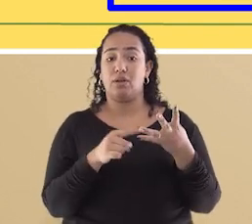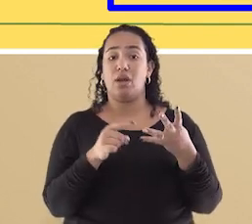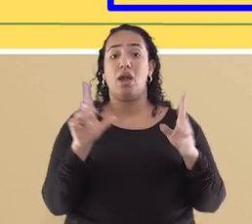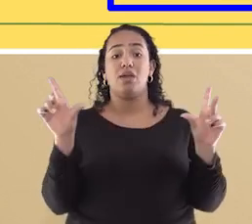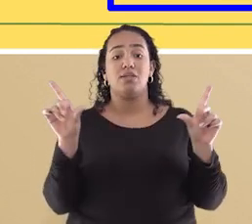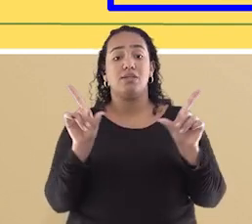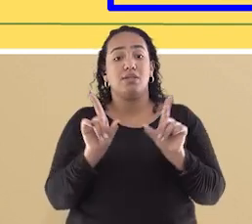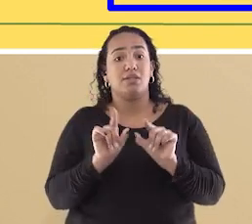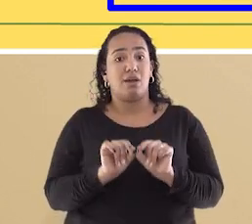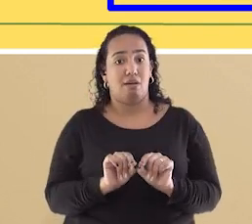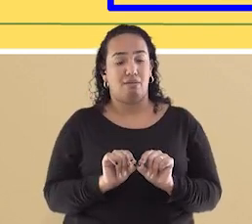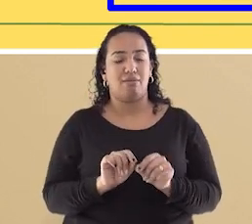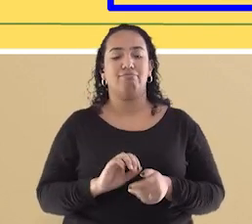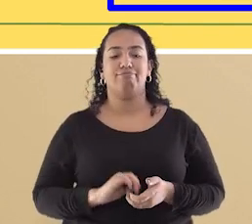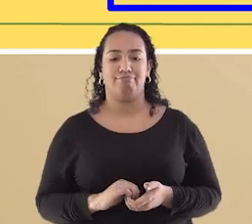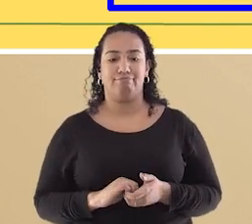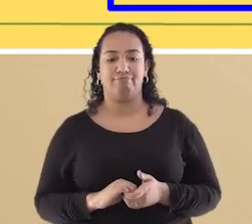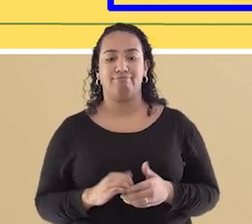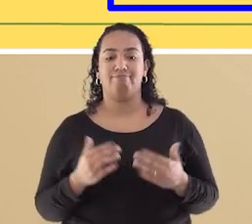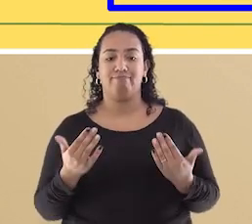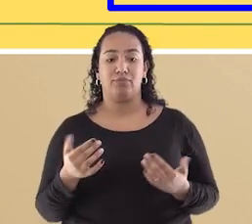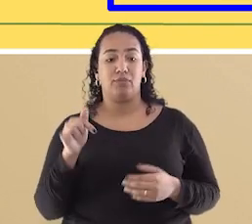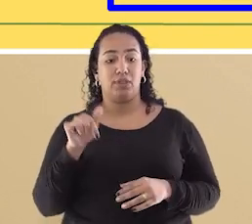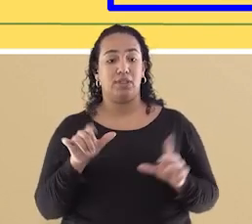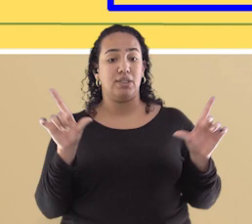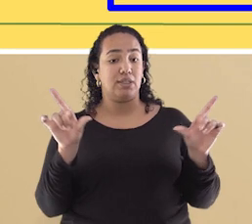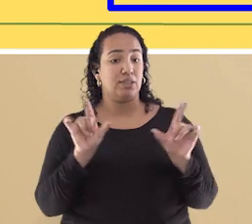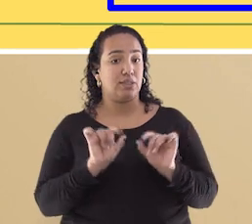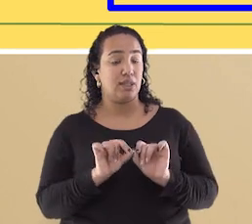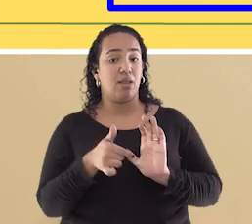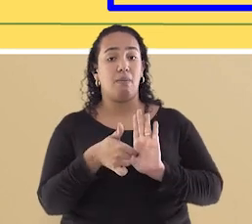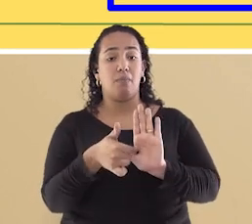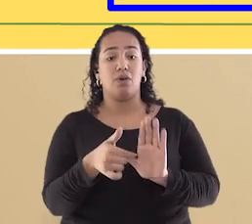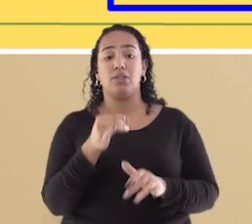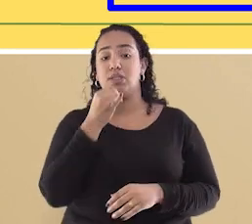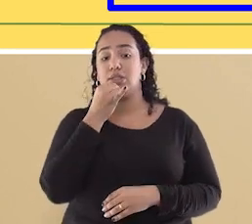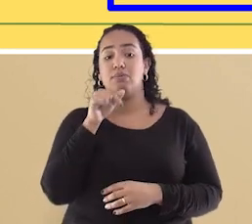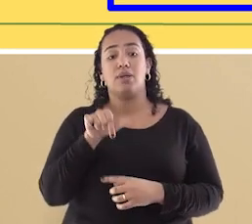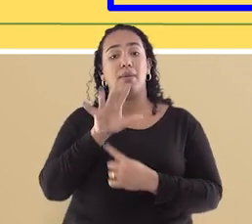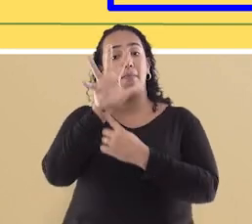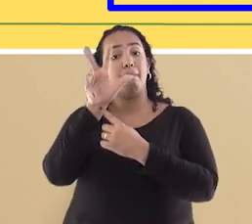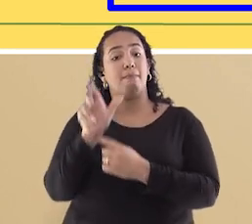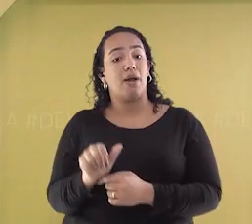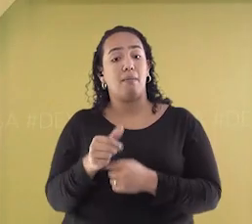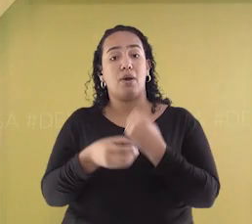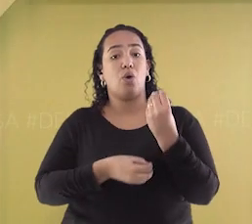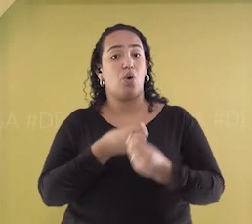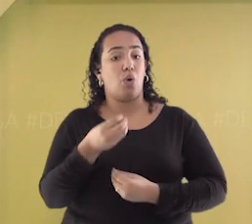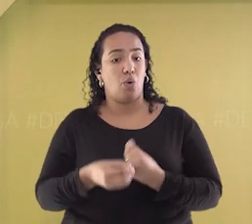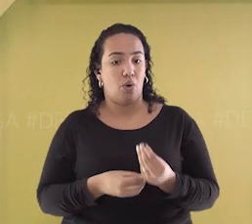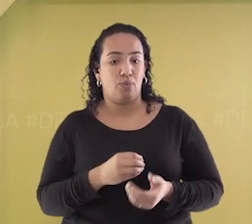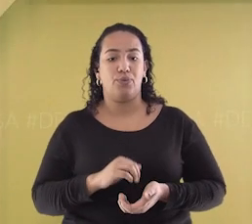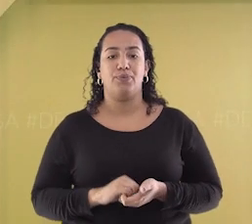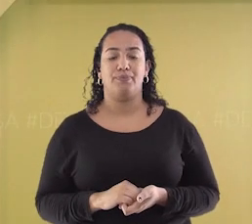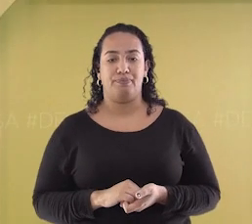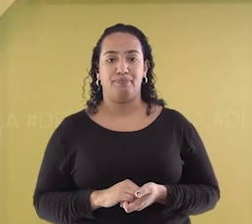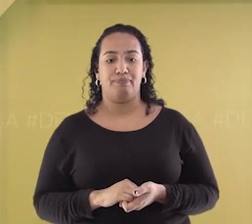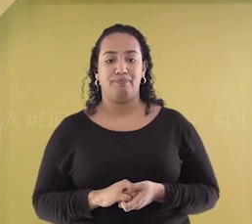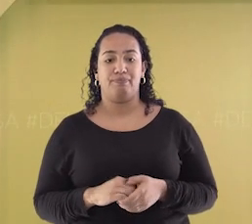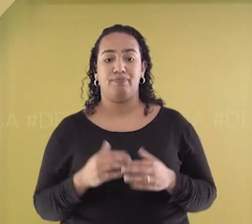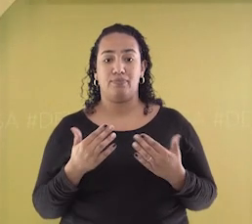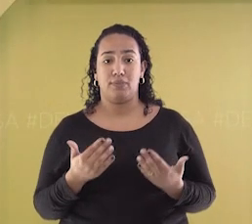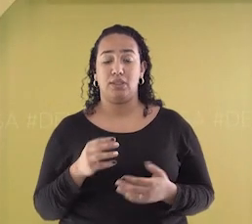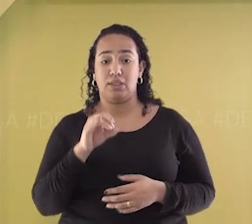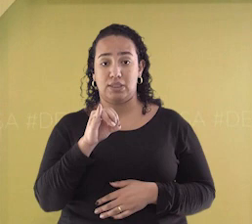muito importante no mapa, pois ela indica a proporção em que o mapa se encontra. Quando representamos um mapa